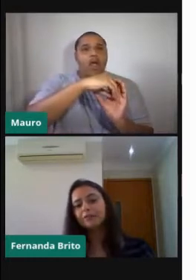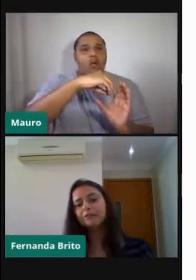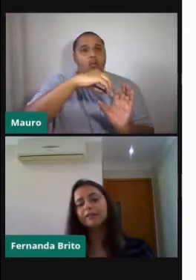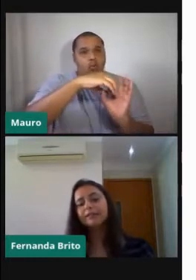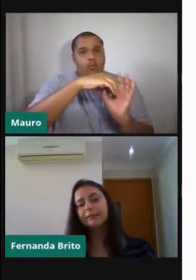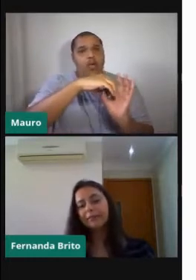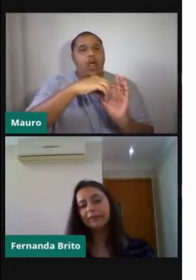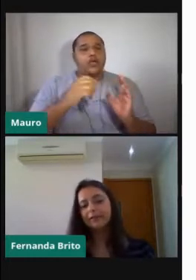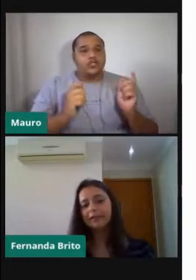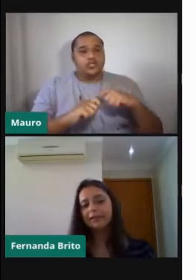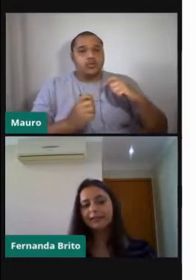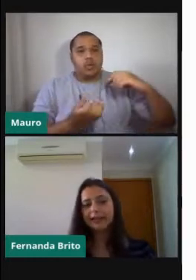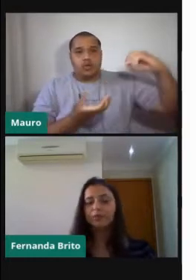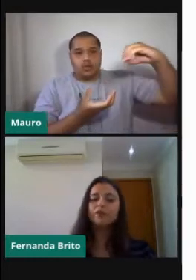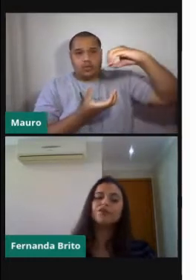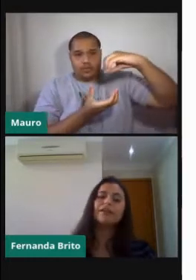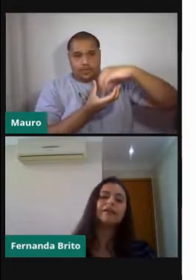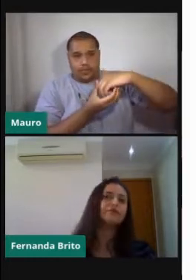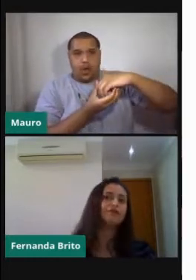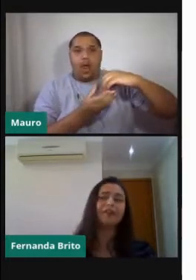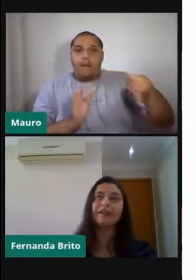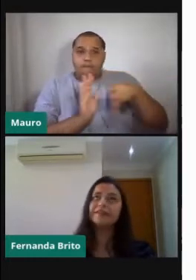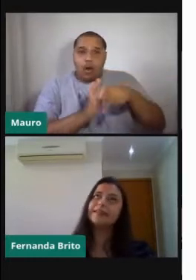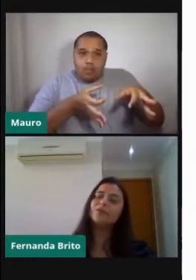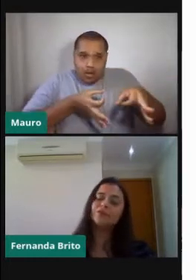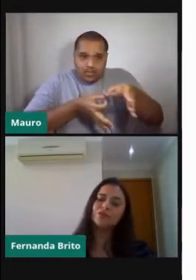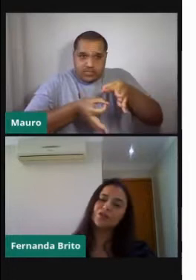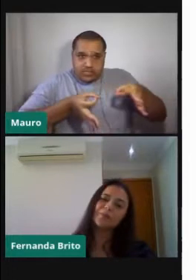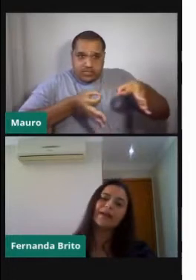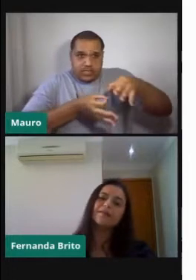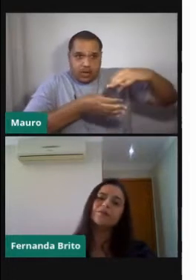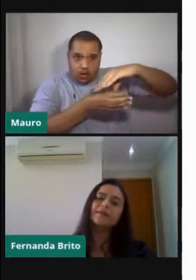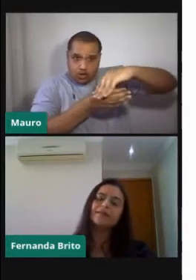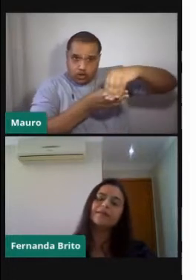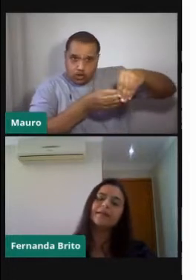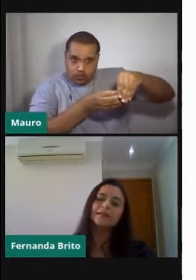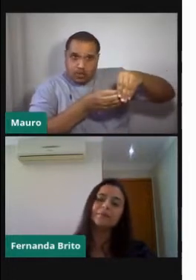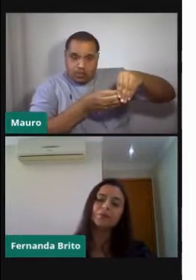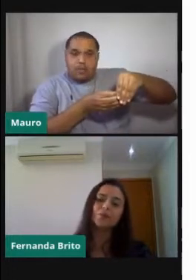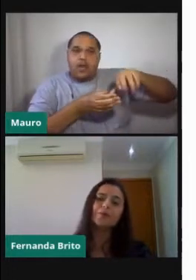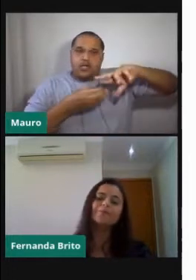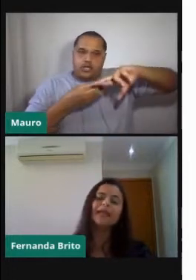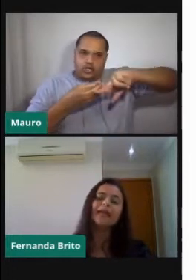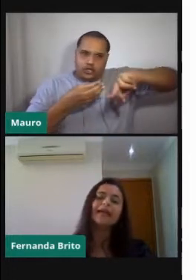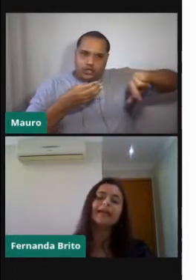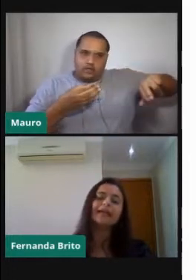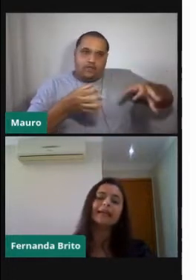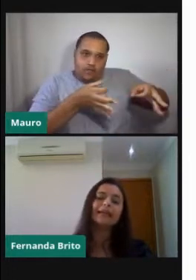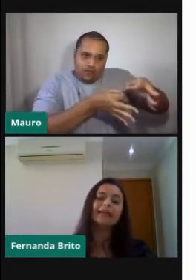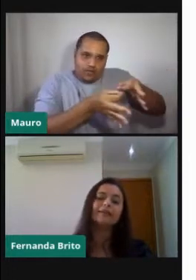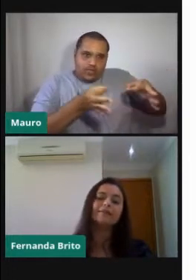ancorado, então, na membrana das células, né? Diferentes células que expressam esse receptor,